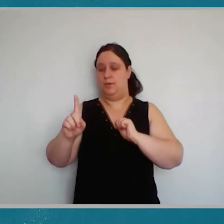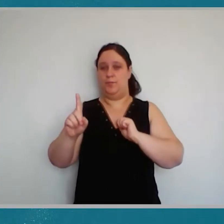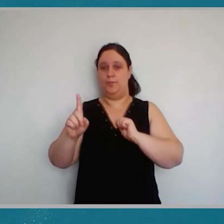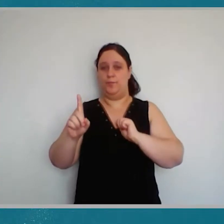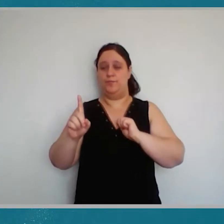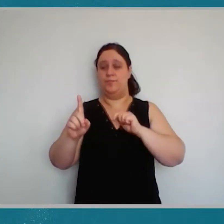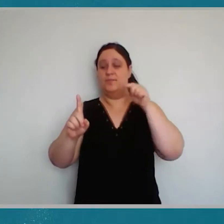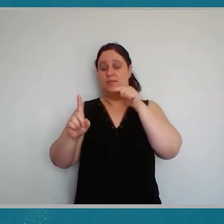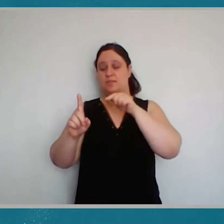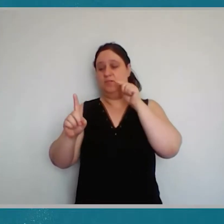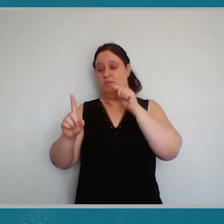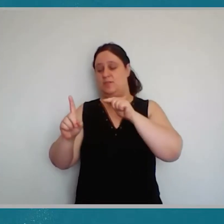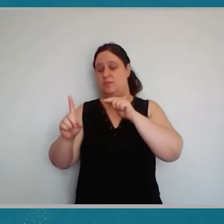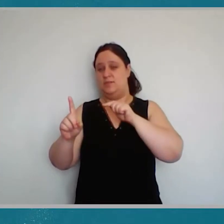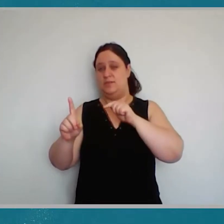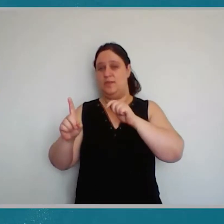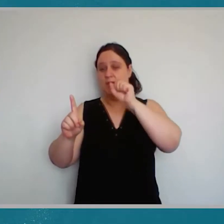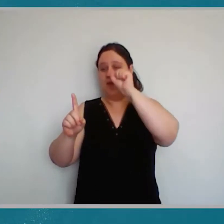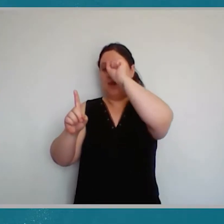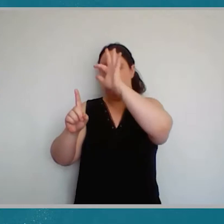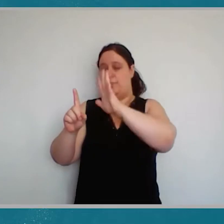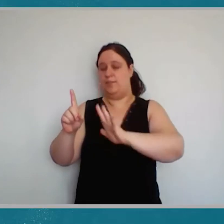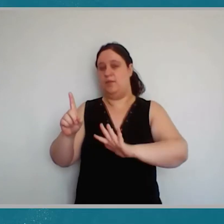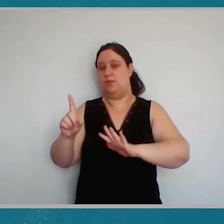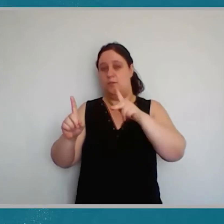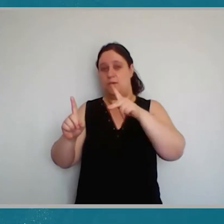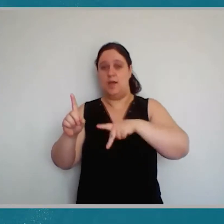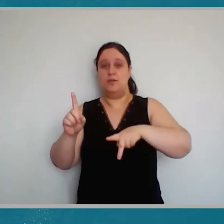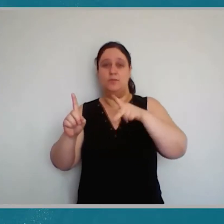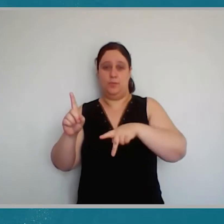povos. De modo que os da fé